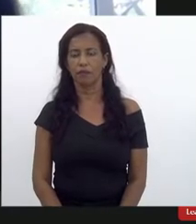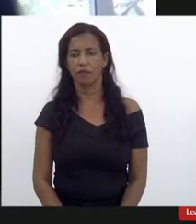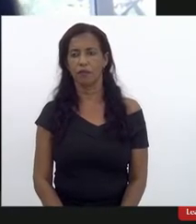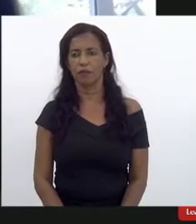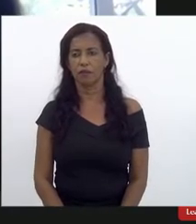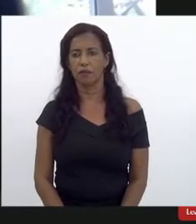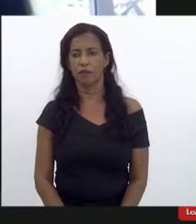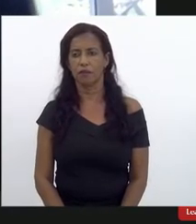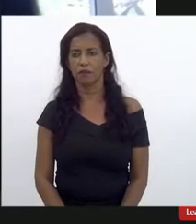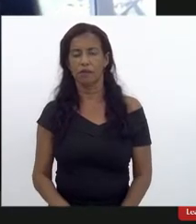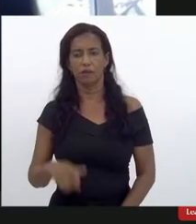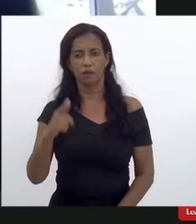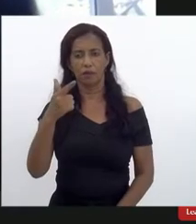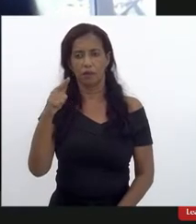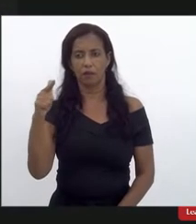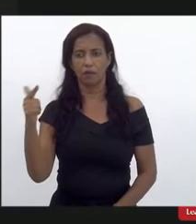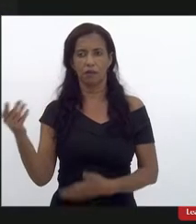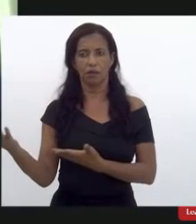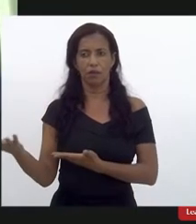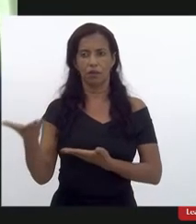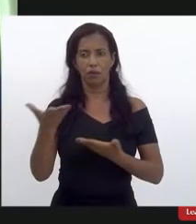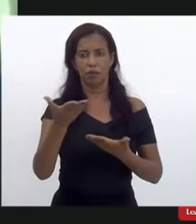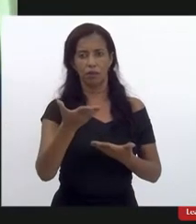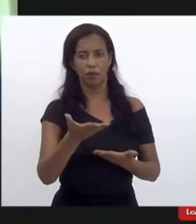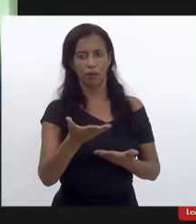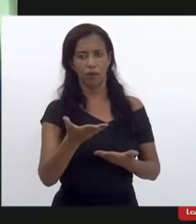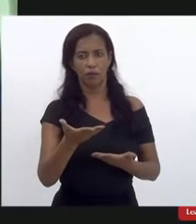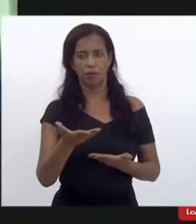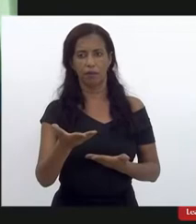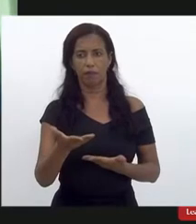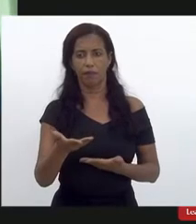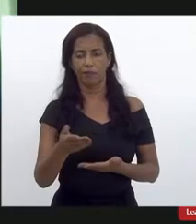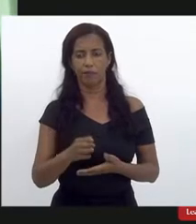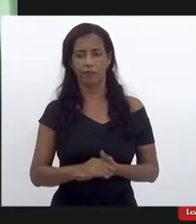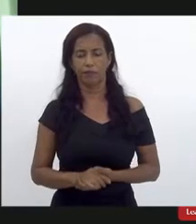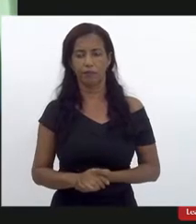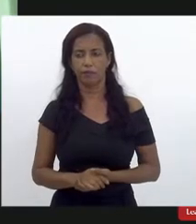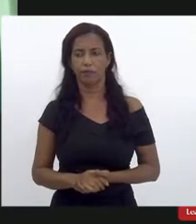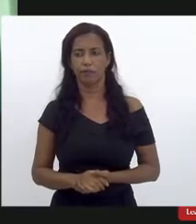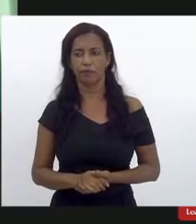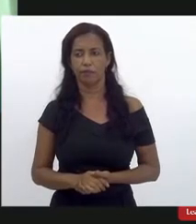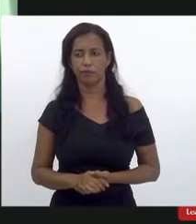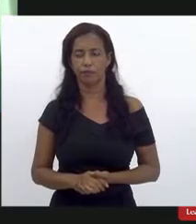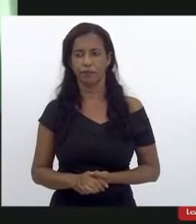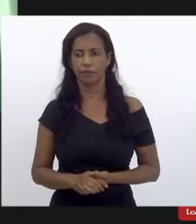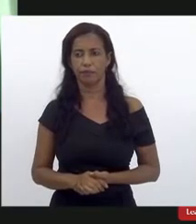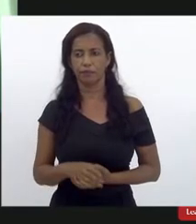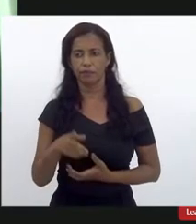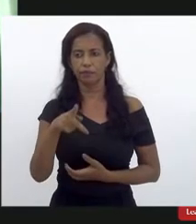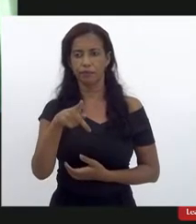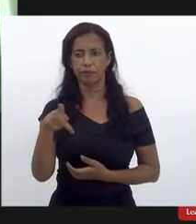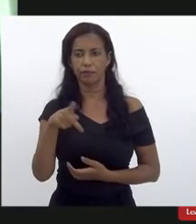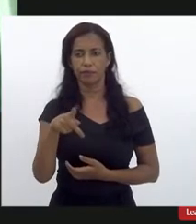Acho que não. Então, vamos convidar o próximo. A próxima, né, no caso, é a professora Giovanni Ramos,